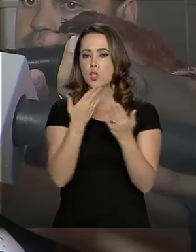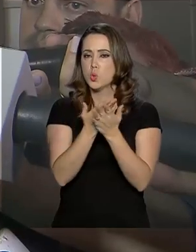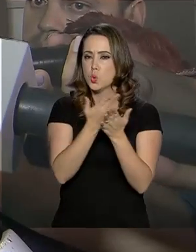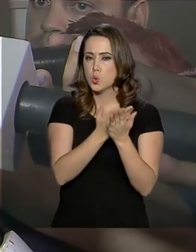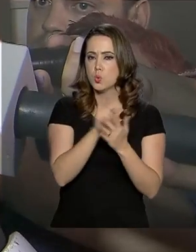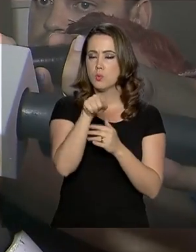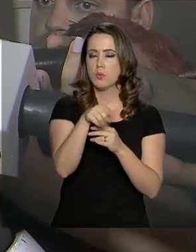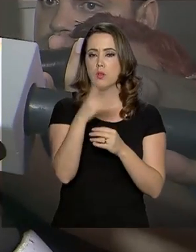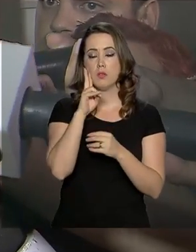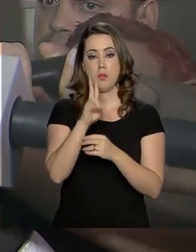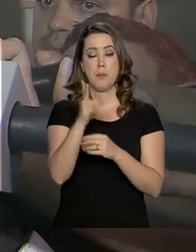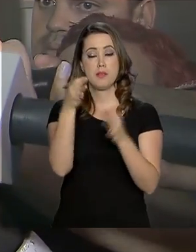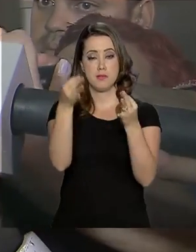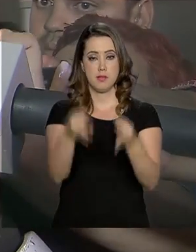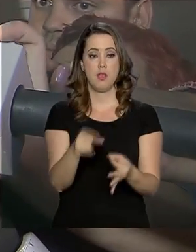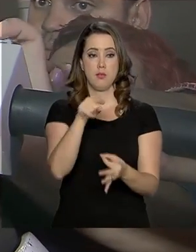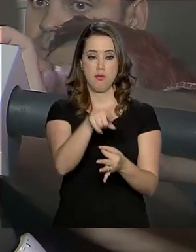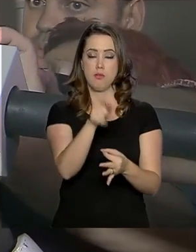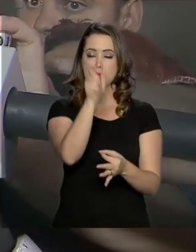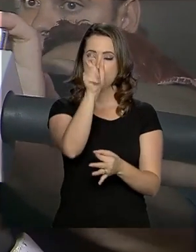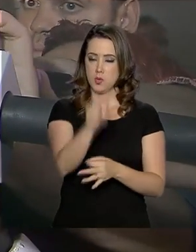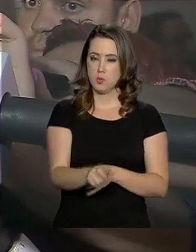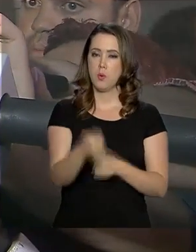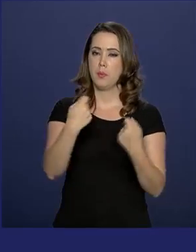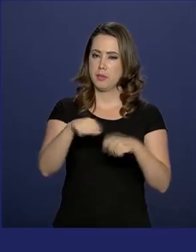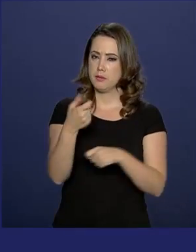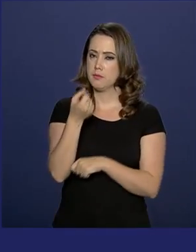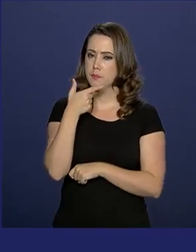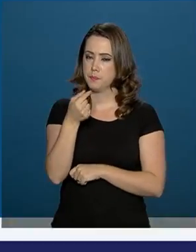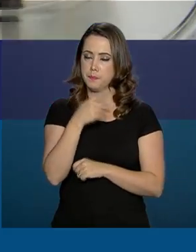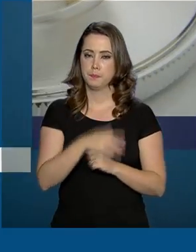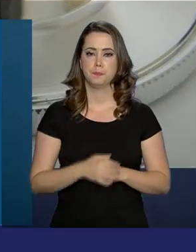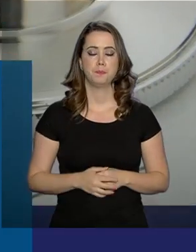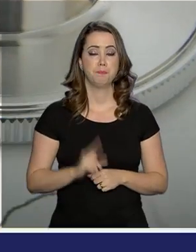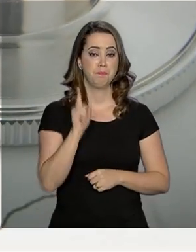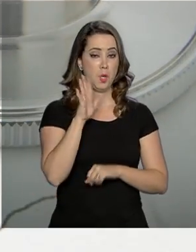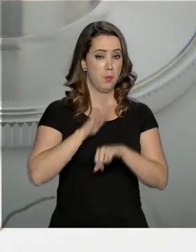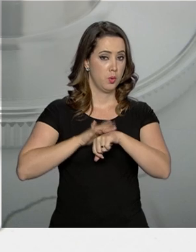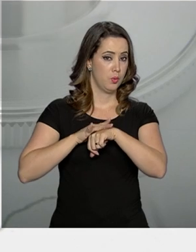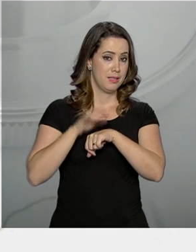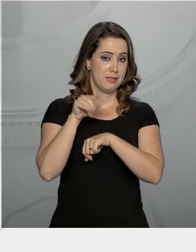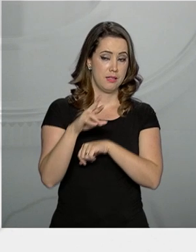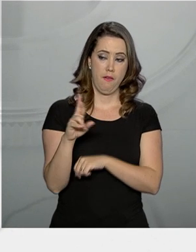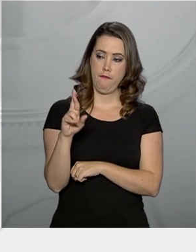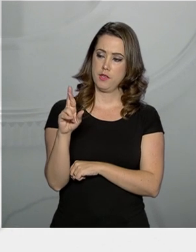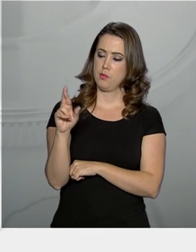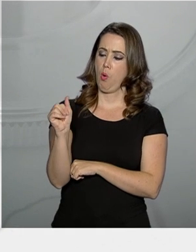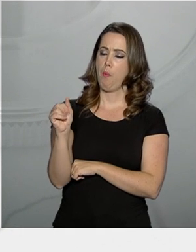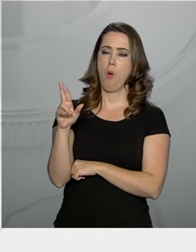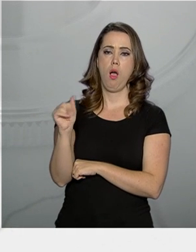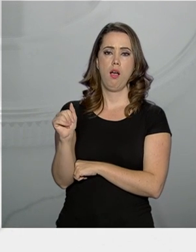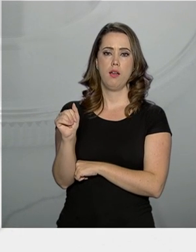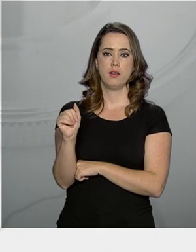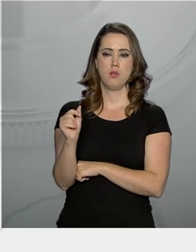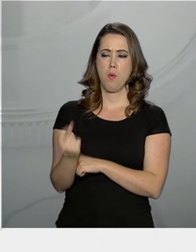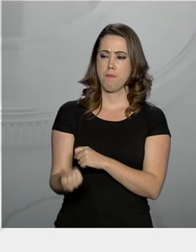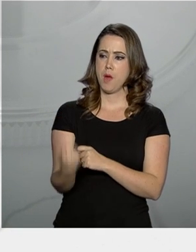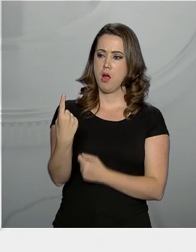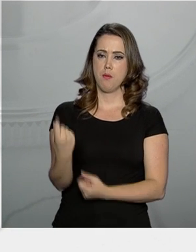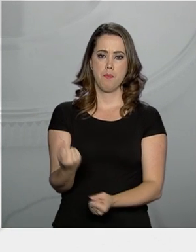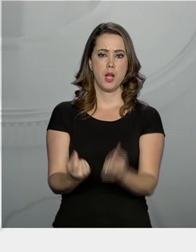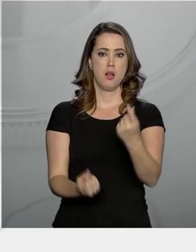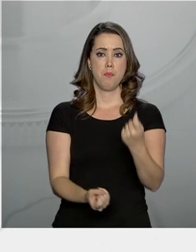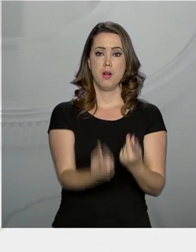para as quais ele fez para confirmar que aquele medicamento dele funciona. Uma doença é considerada rara quando afeta até